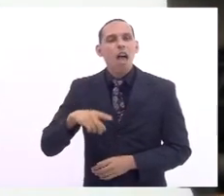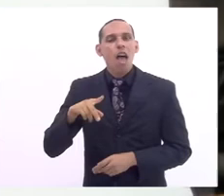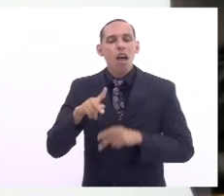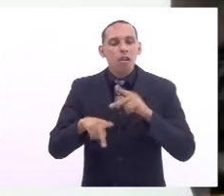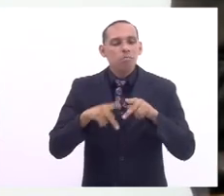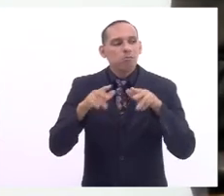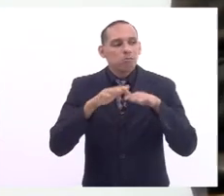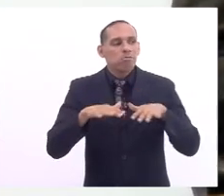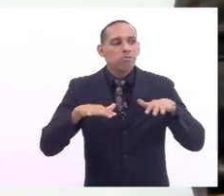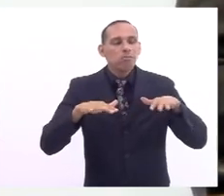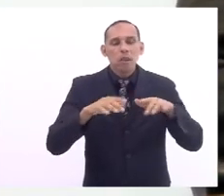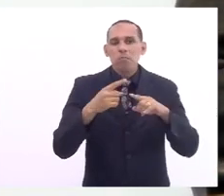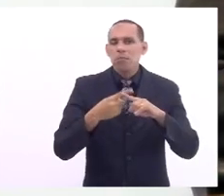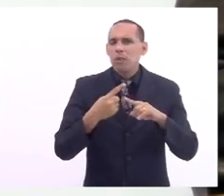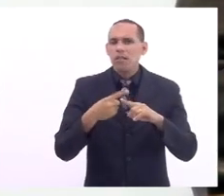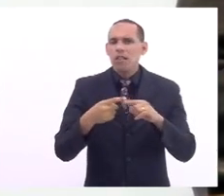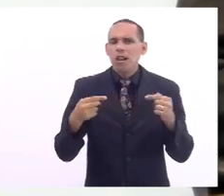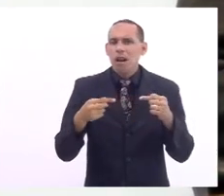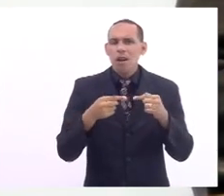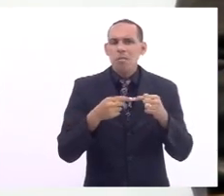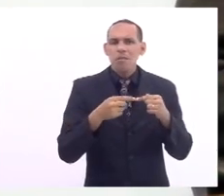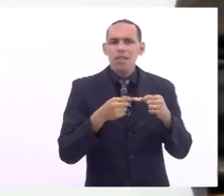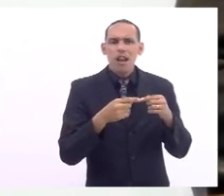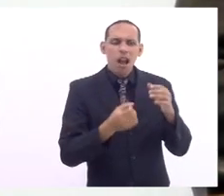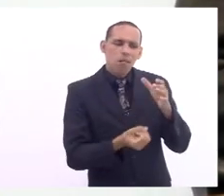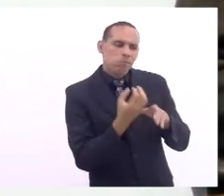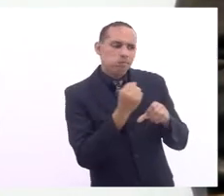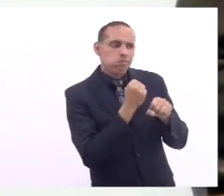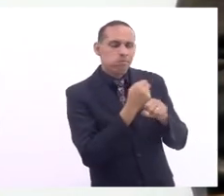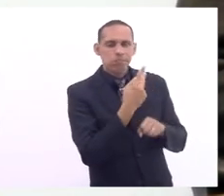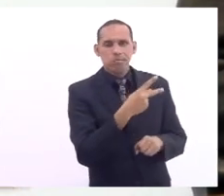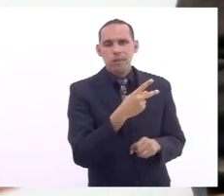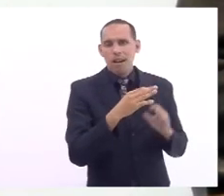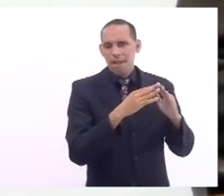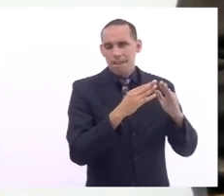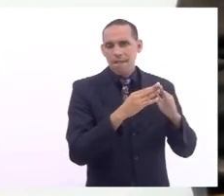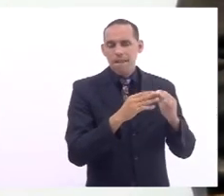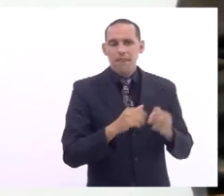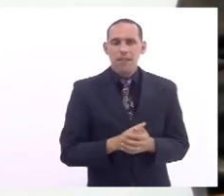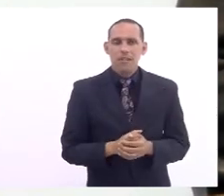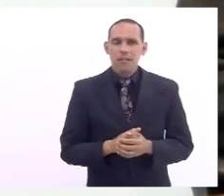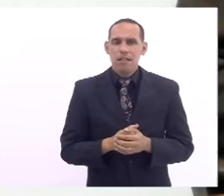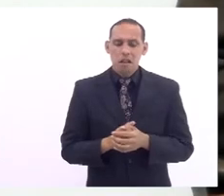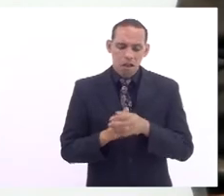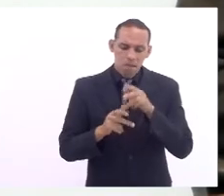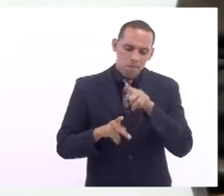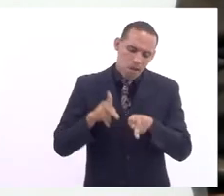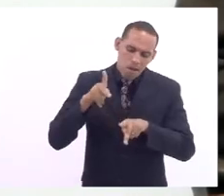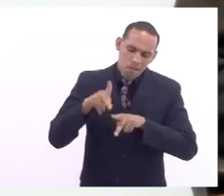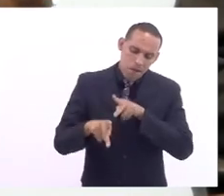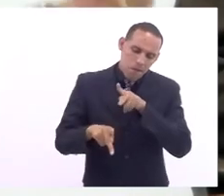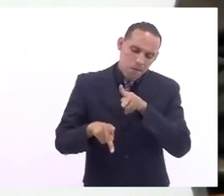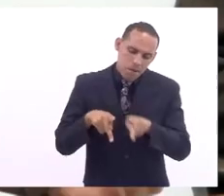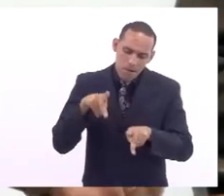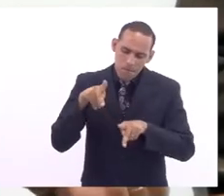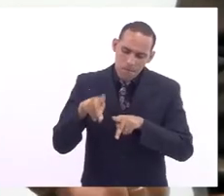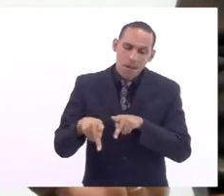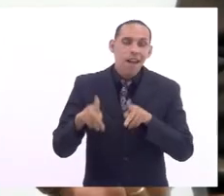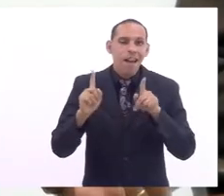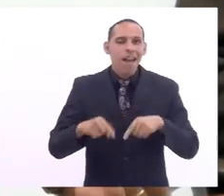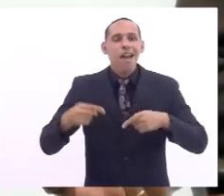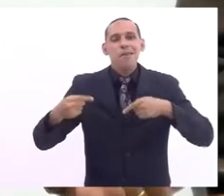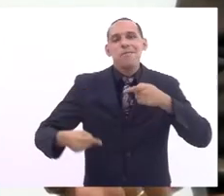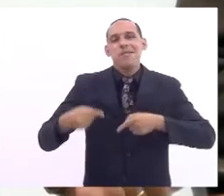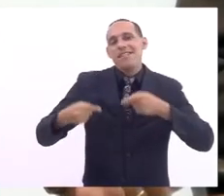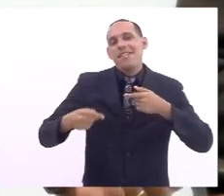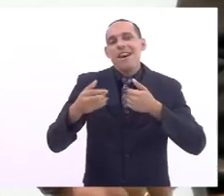do fazimento da casa Fluminense né E e esse Popular ele tem a ver como fazer uma política do afeto